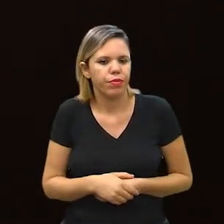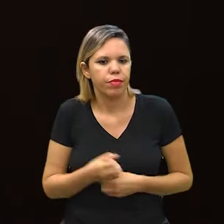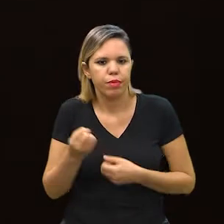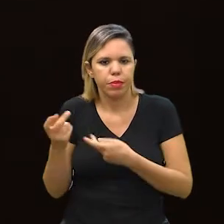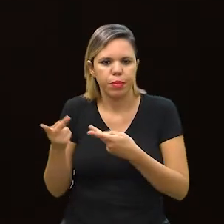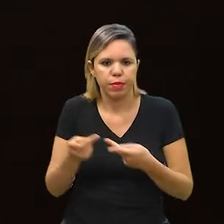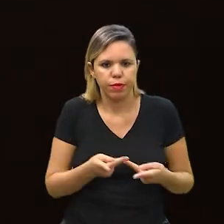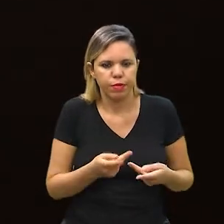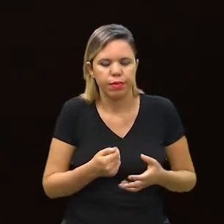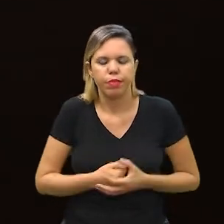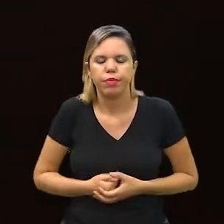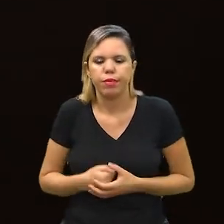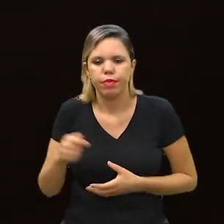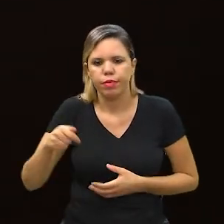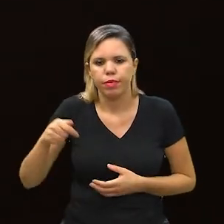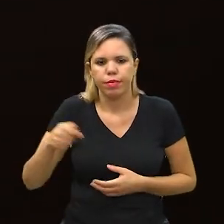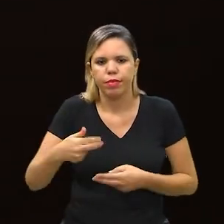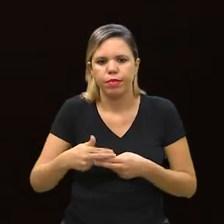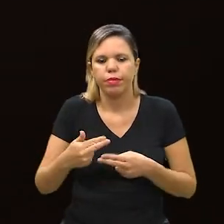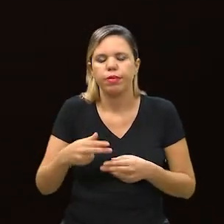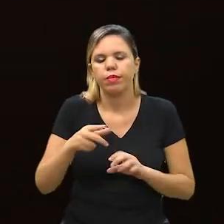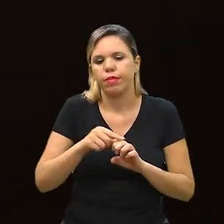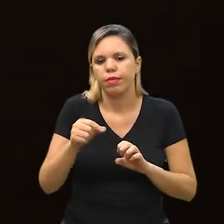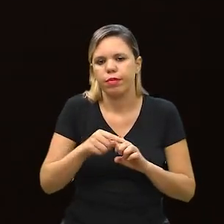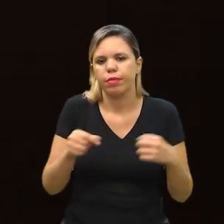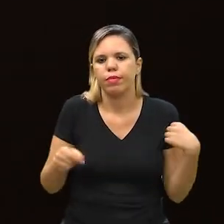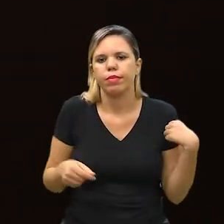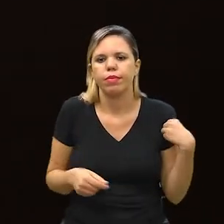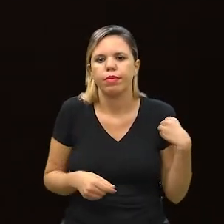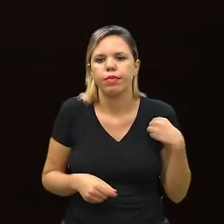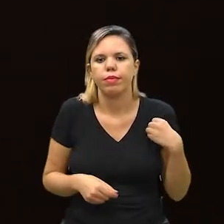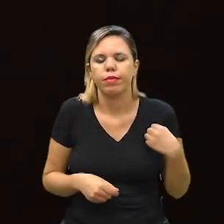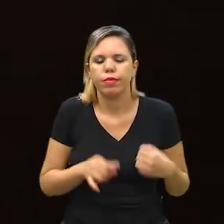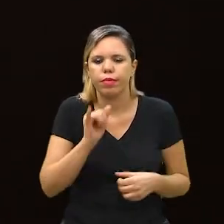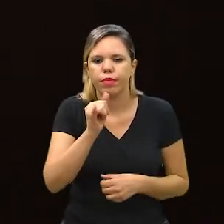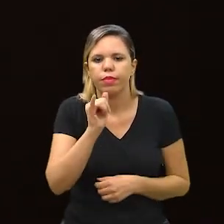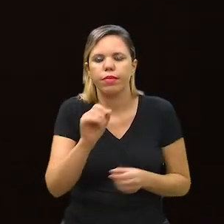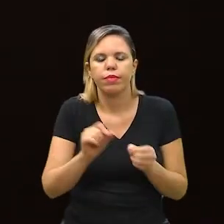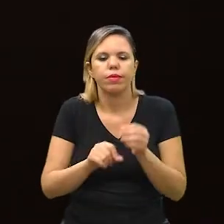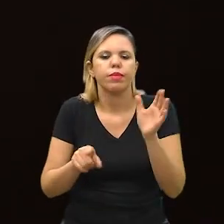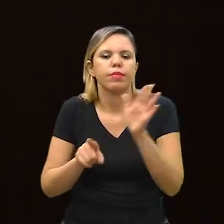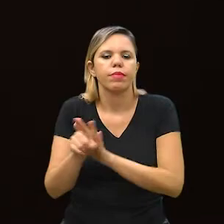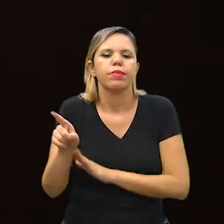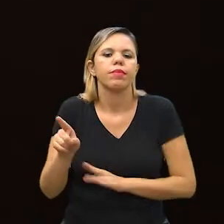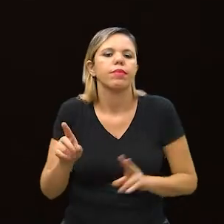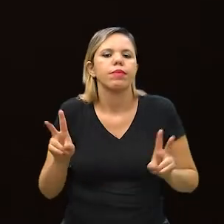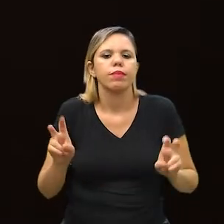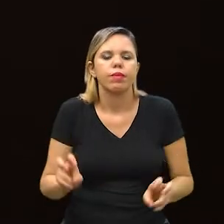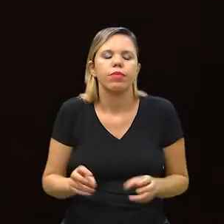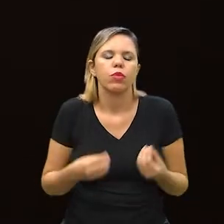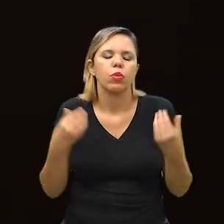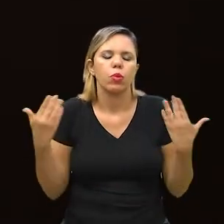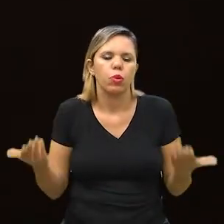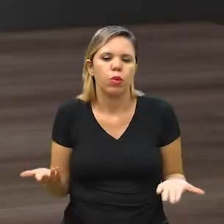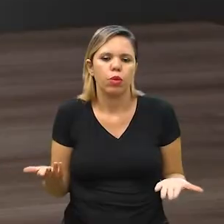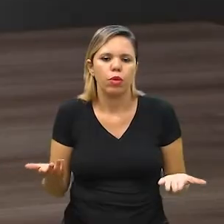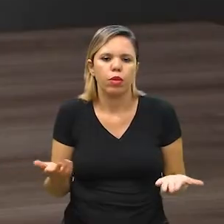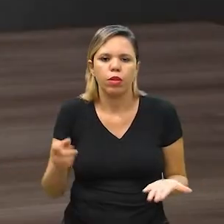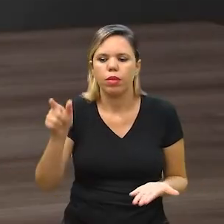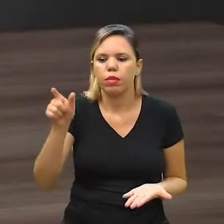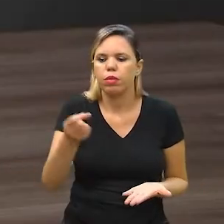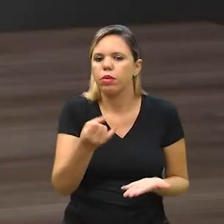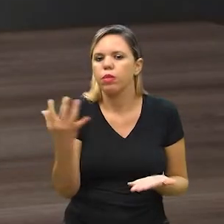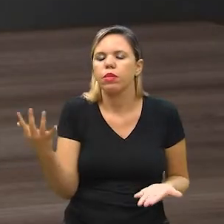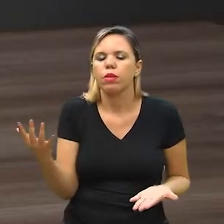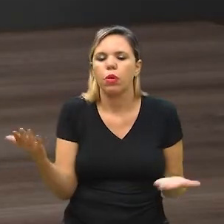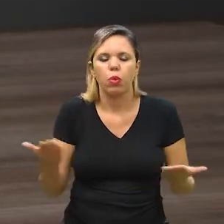Campinas. Cláudia, seja bem-vinda aqui ao Ser Empreendedor. E eu já vou te fazer essa pergunta sobre o quanto